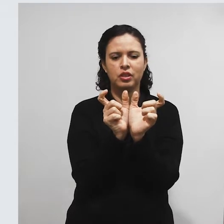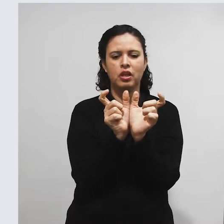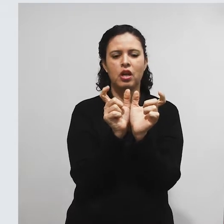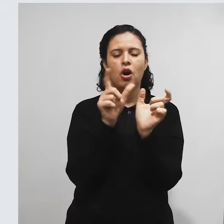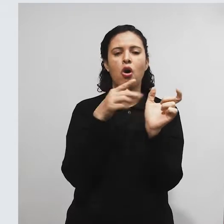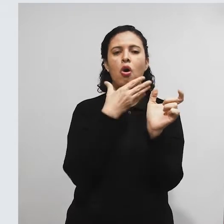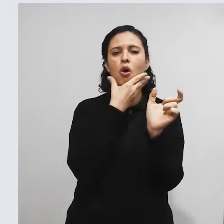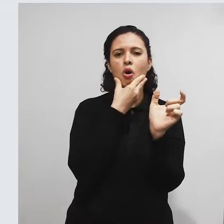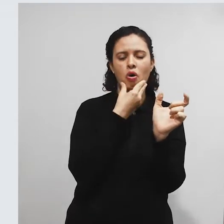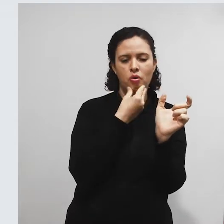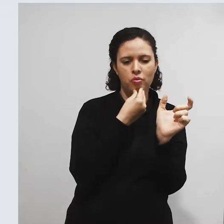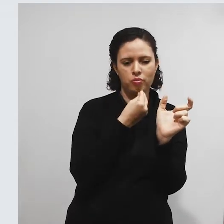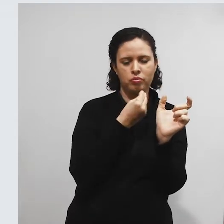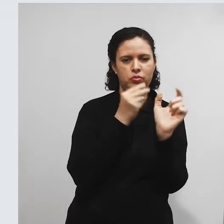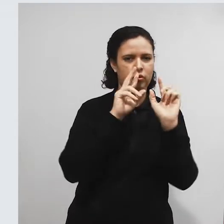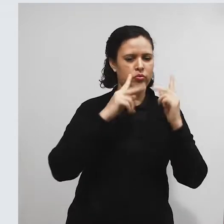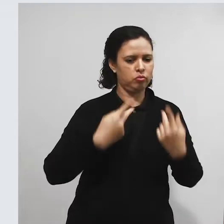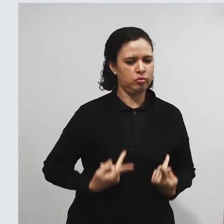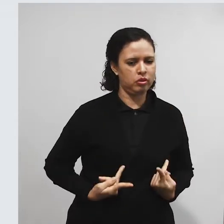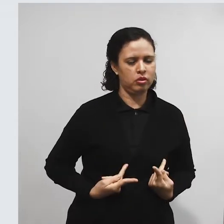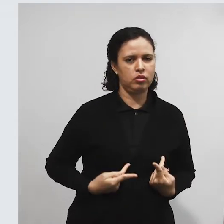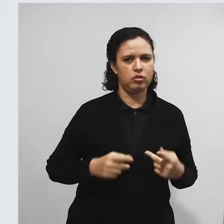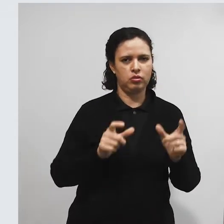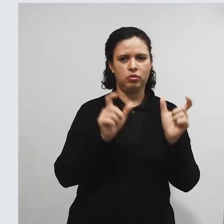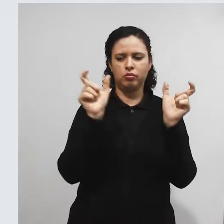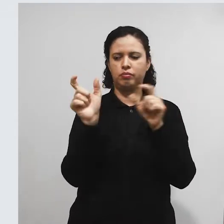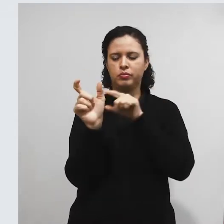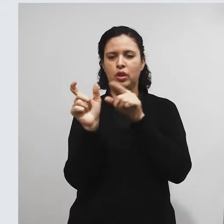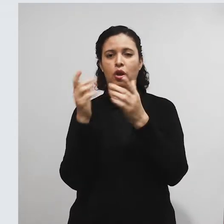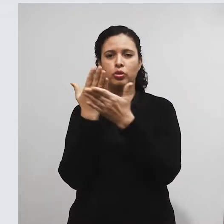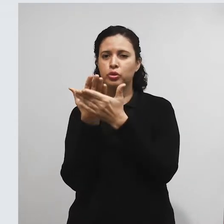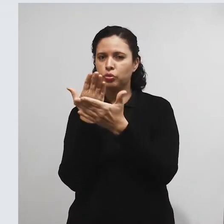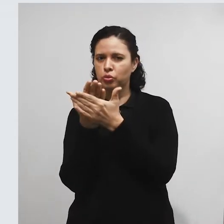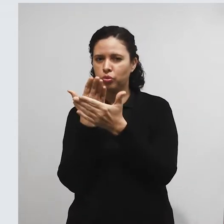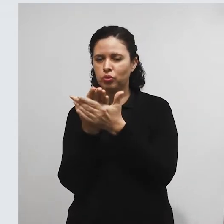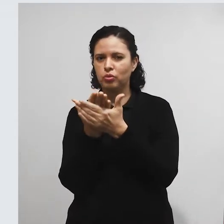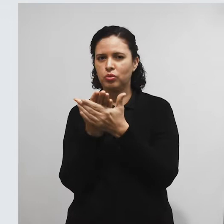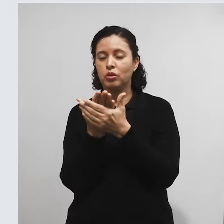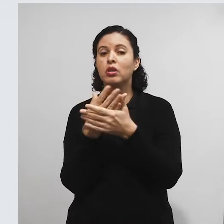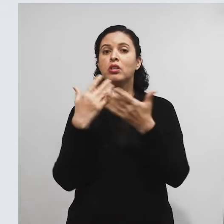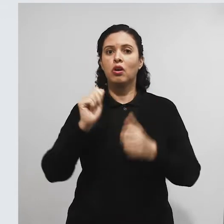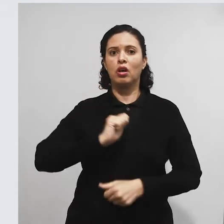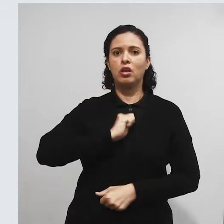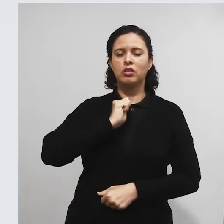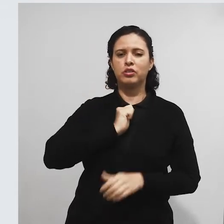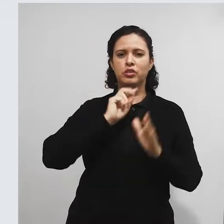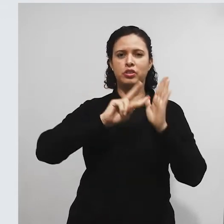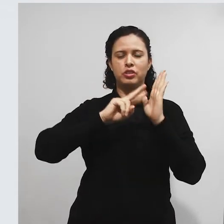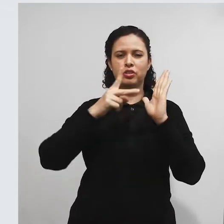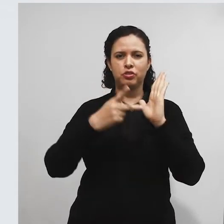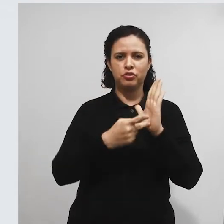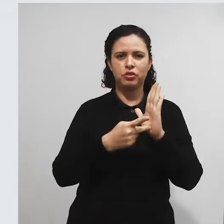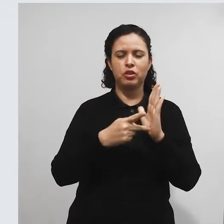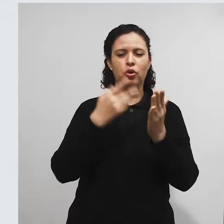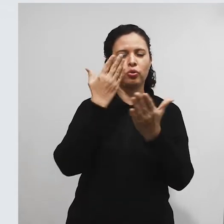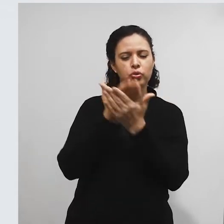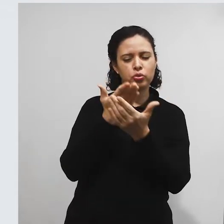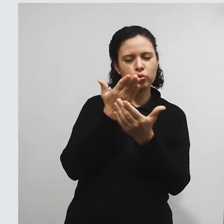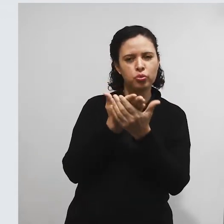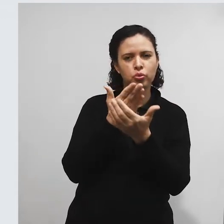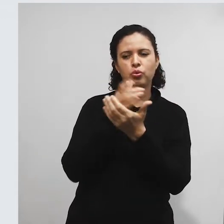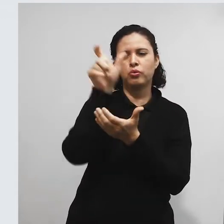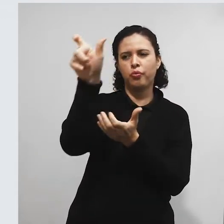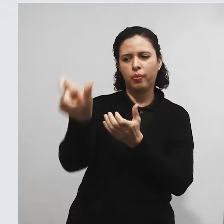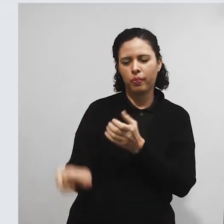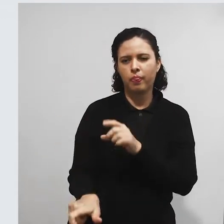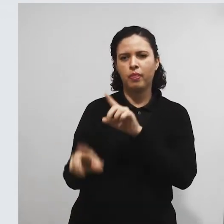logos. Então, homem e estudo, seria o estudo do homem, o estudo da cultura humana, o